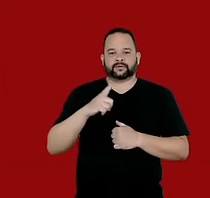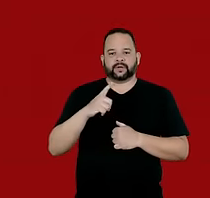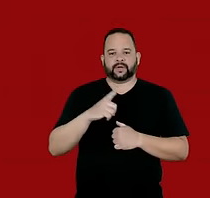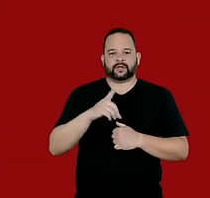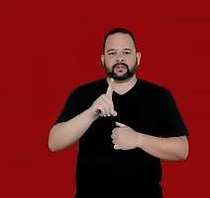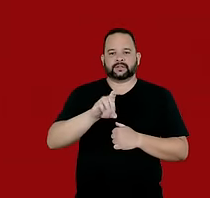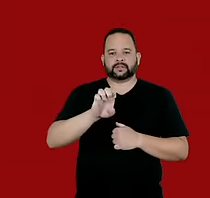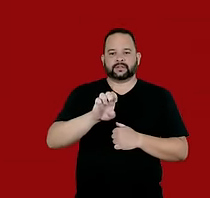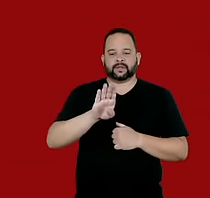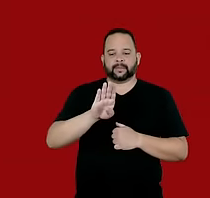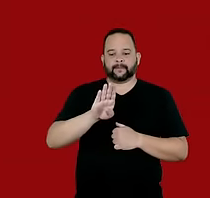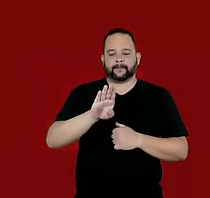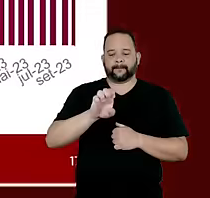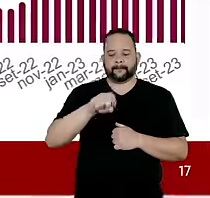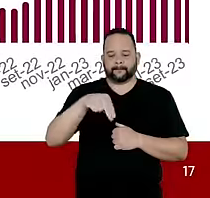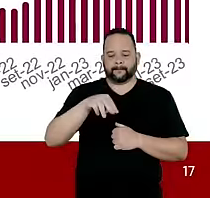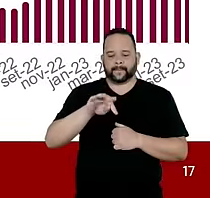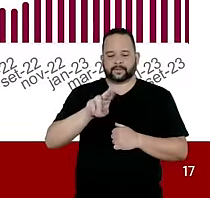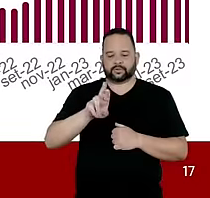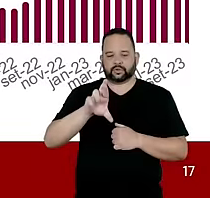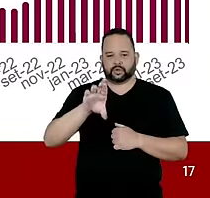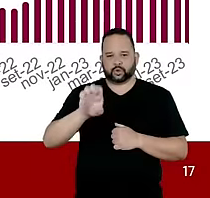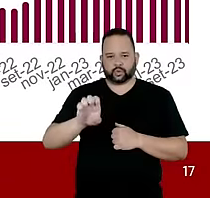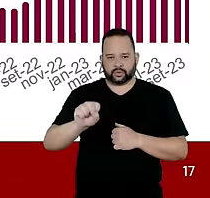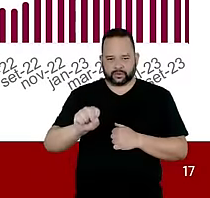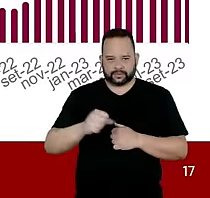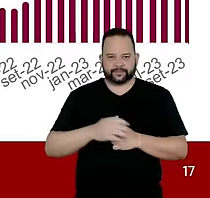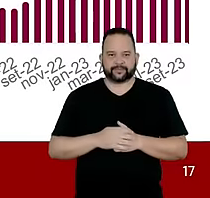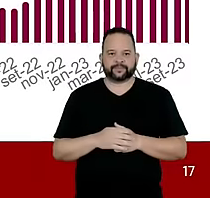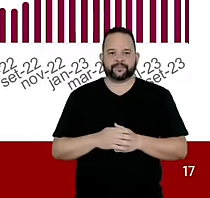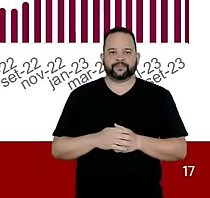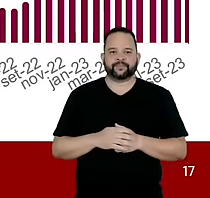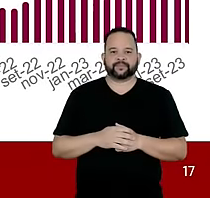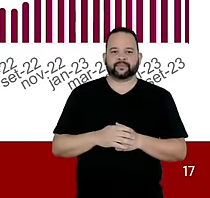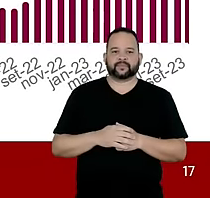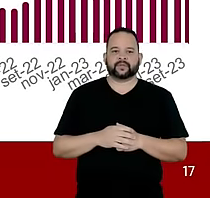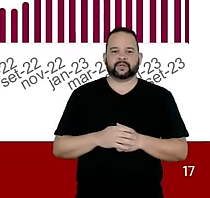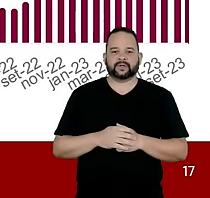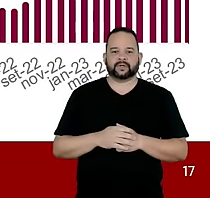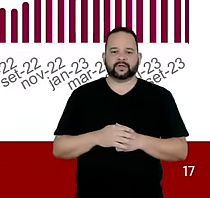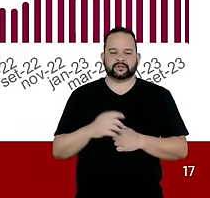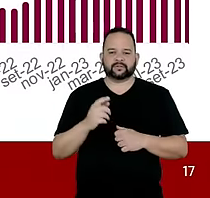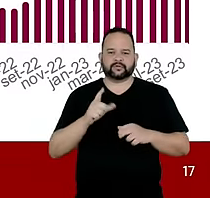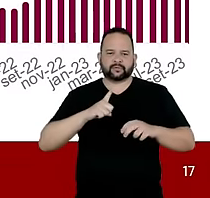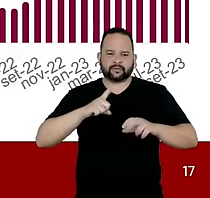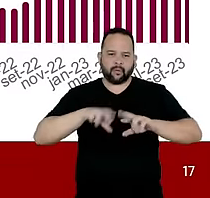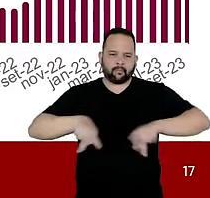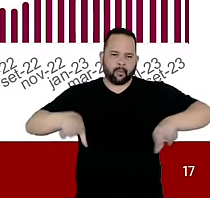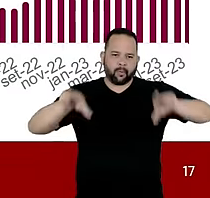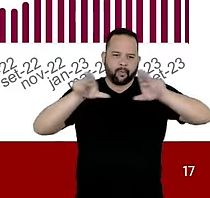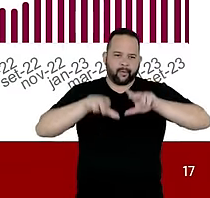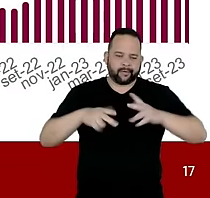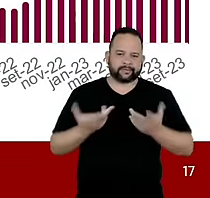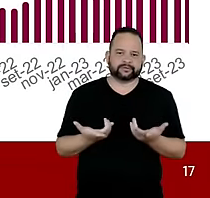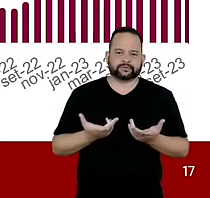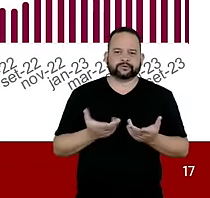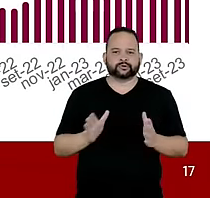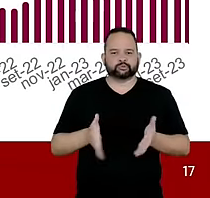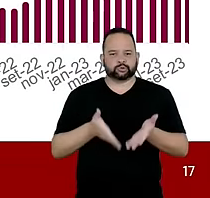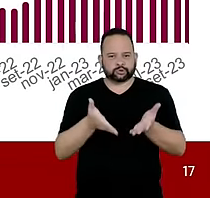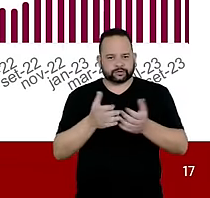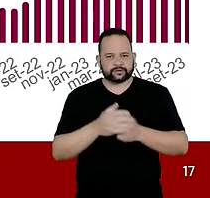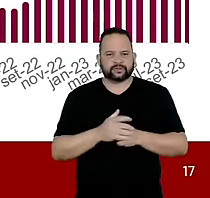desenvolvendo além daqueles títulos das empresas Triple a vamos chamar assim tá cada vez mais diversificando independ incentivada e com diversas